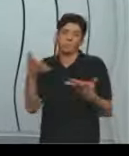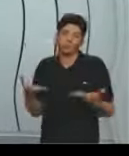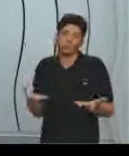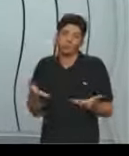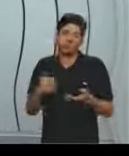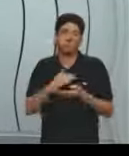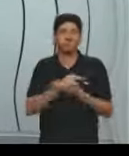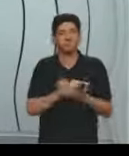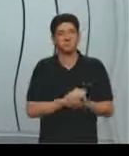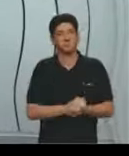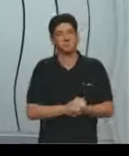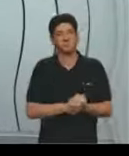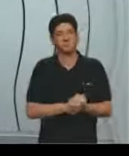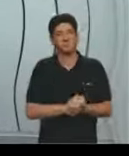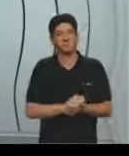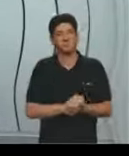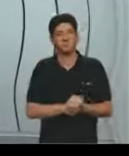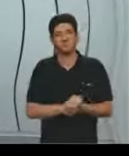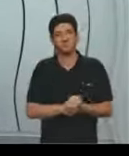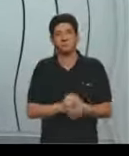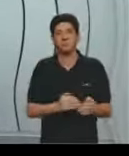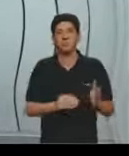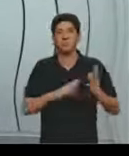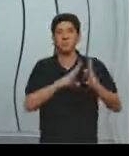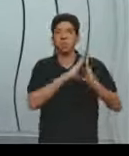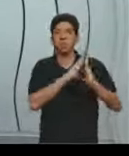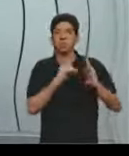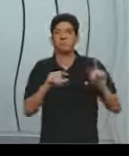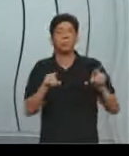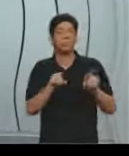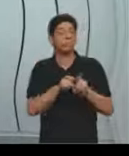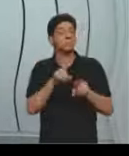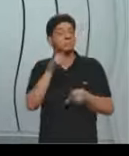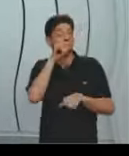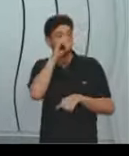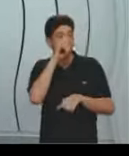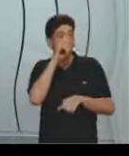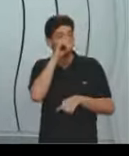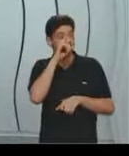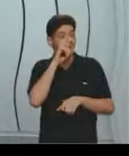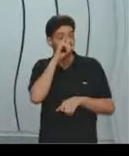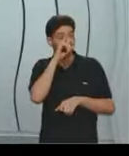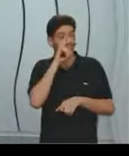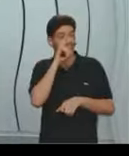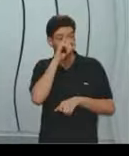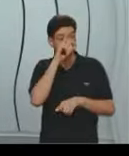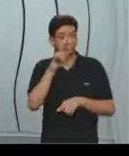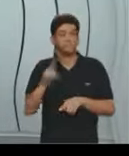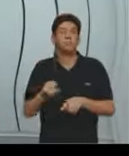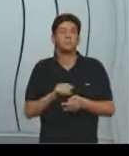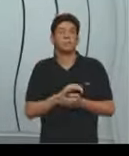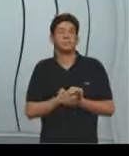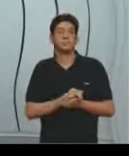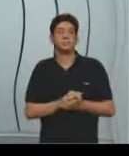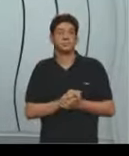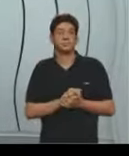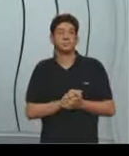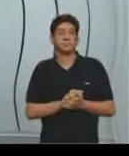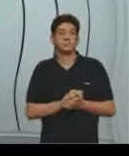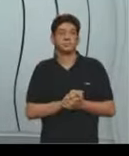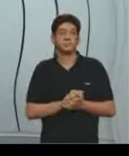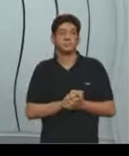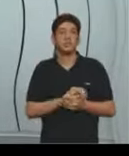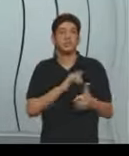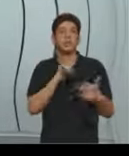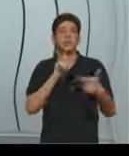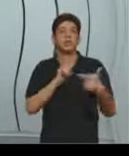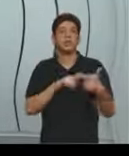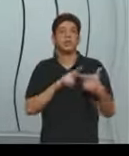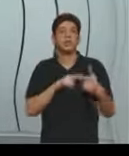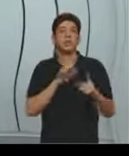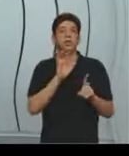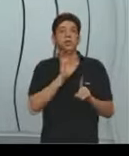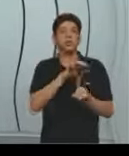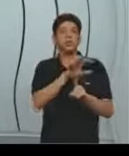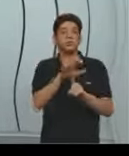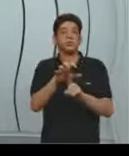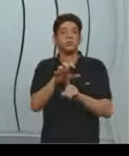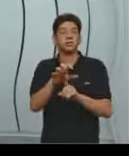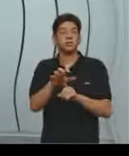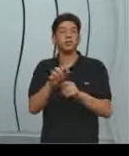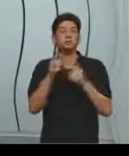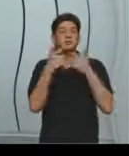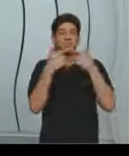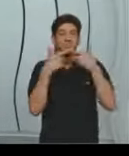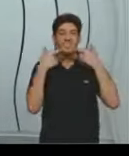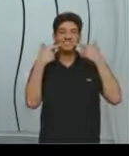né um outro modelo também que é perigosíssimo também e aí a gente tenta unificar o discurso é um tipo de dominação